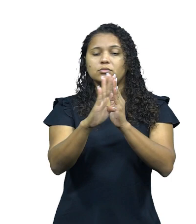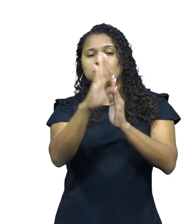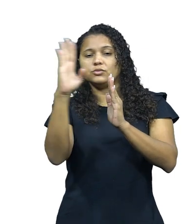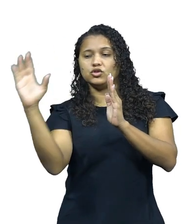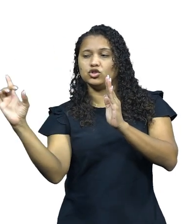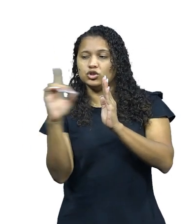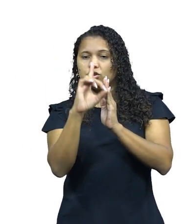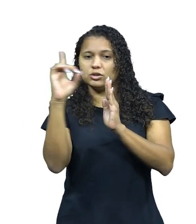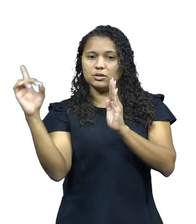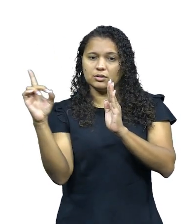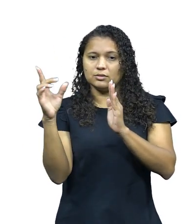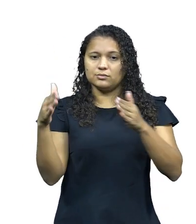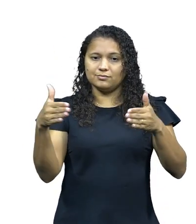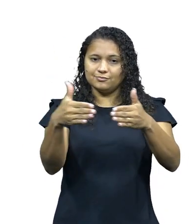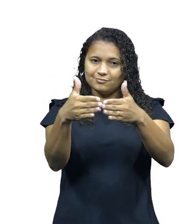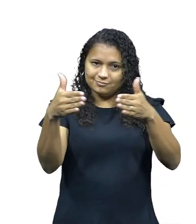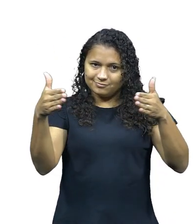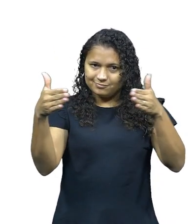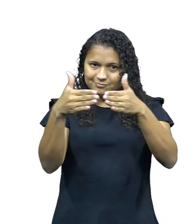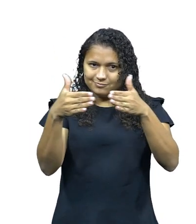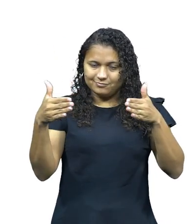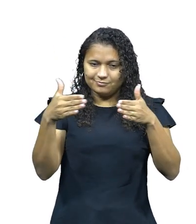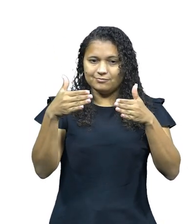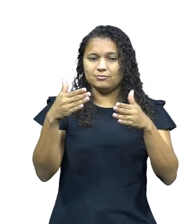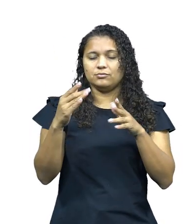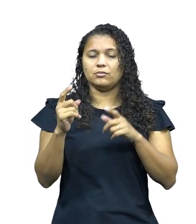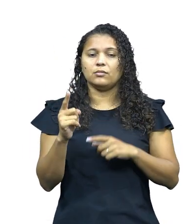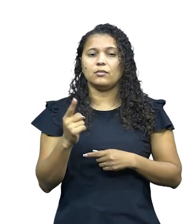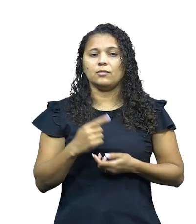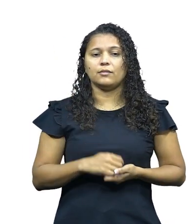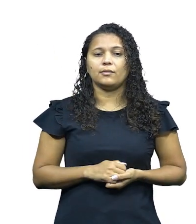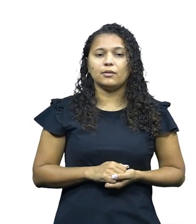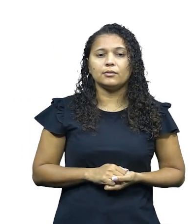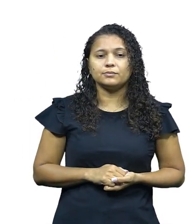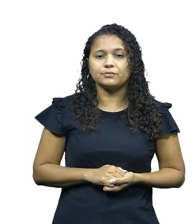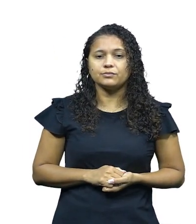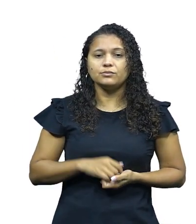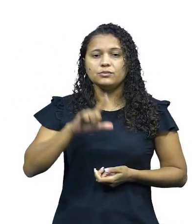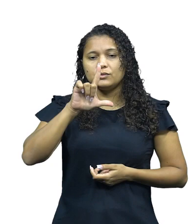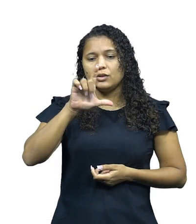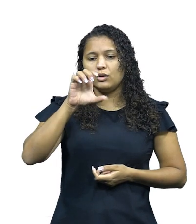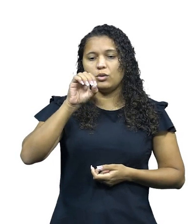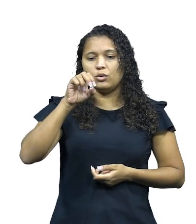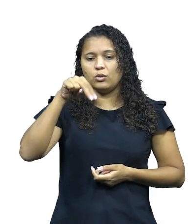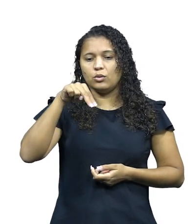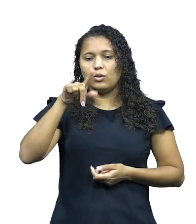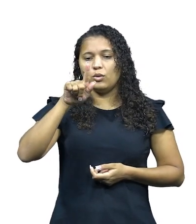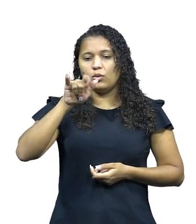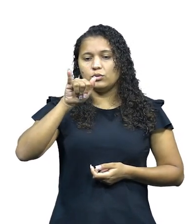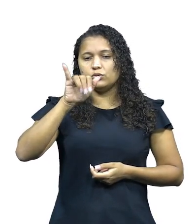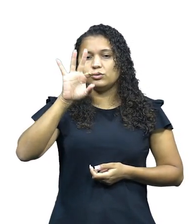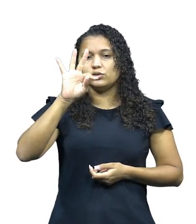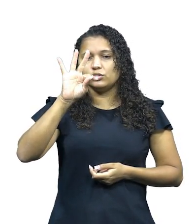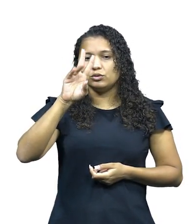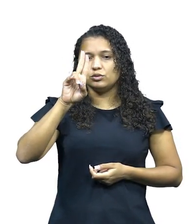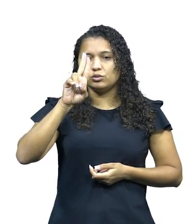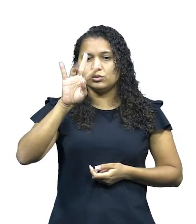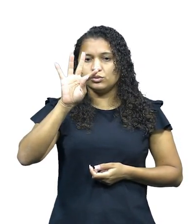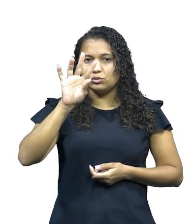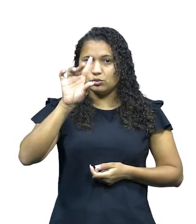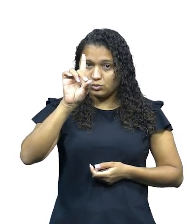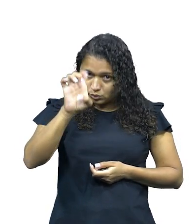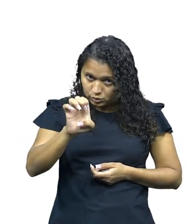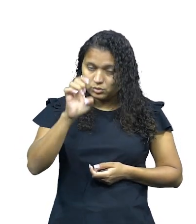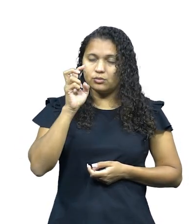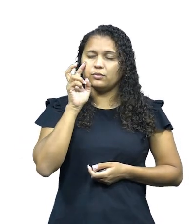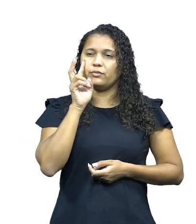certo? Então, com a pessoa, ela está situada no plano longitudinal. Então, quando você está na parte de trás da